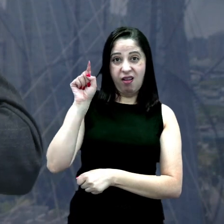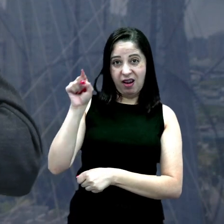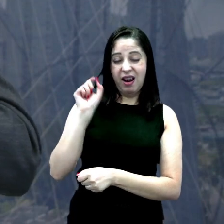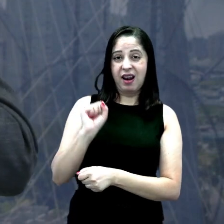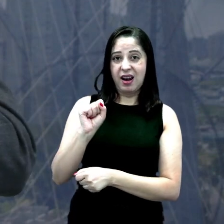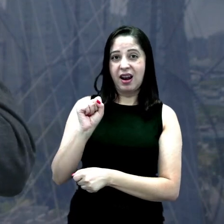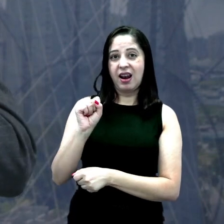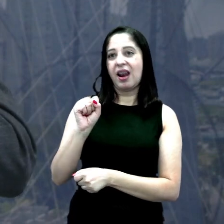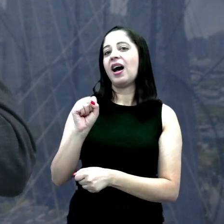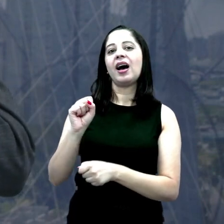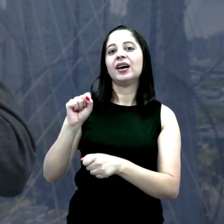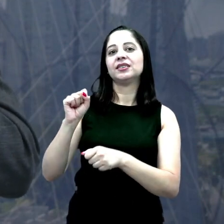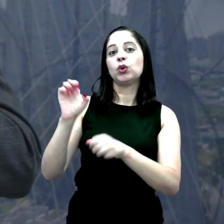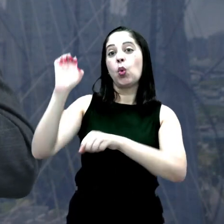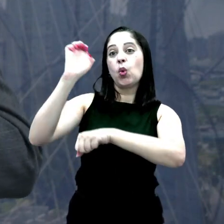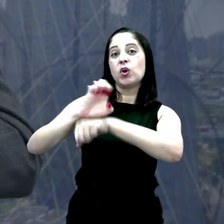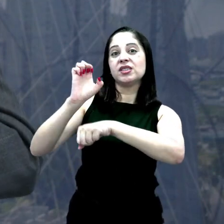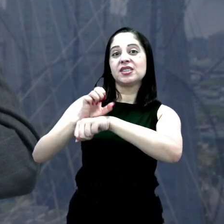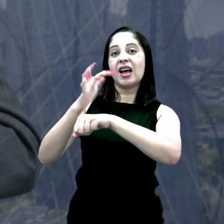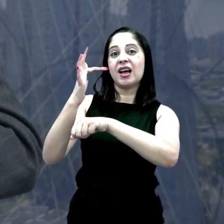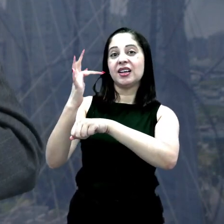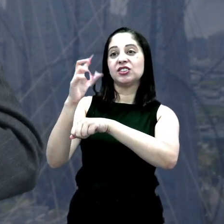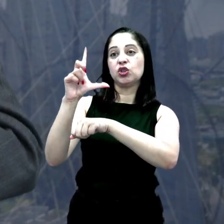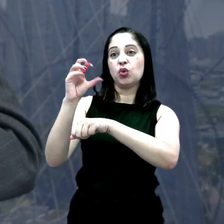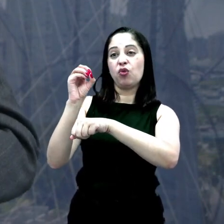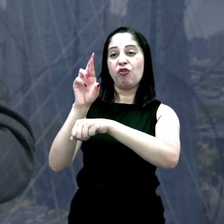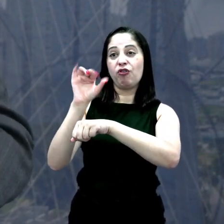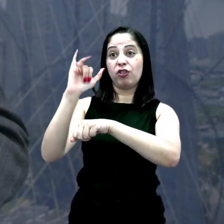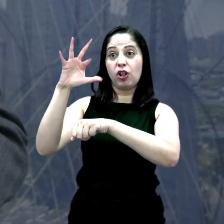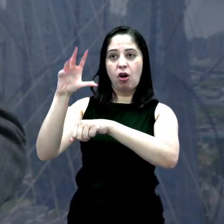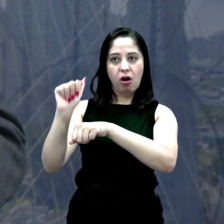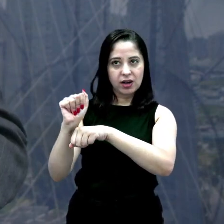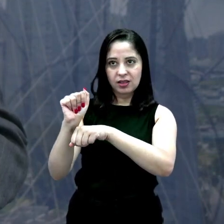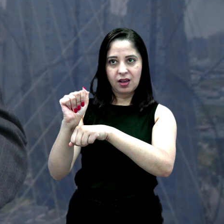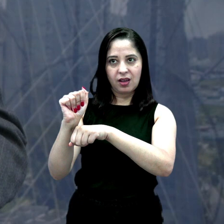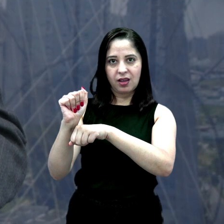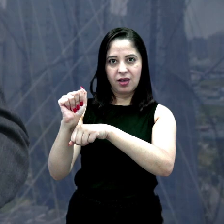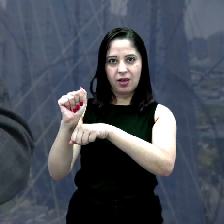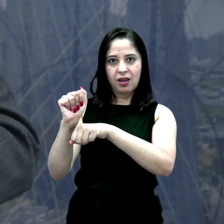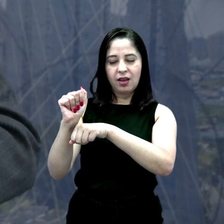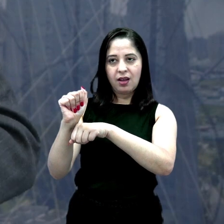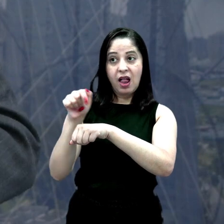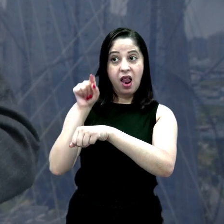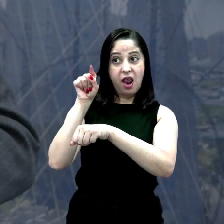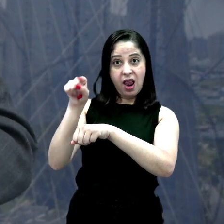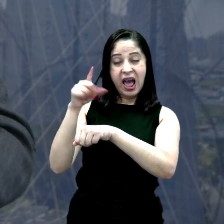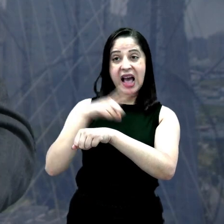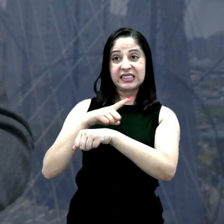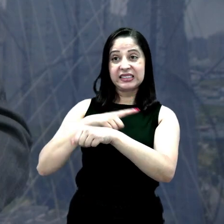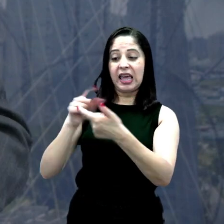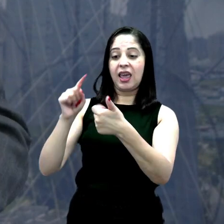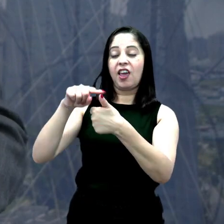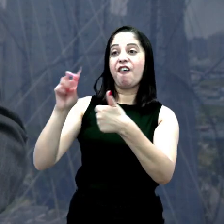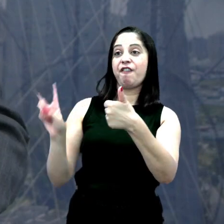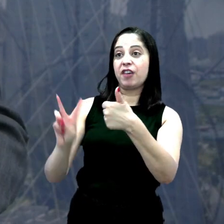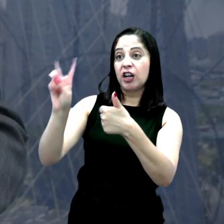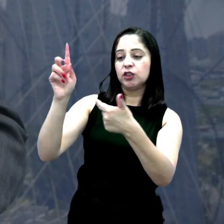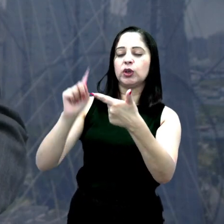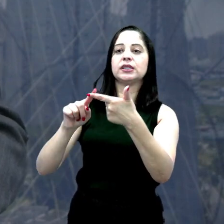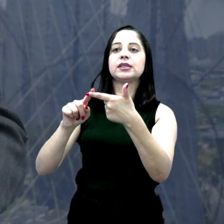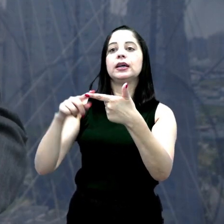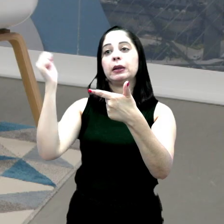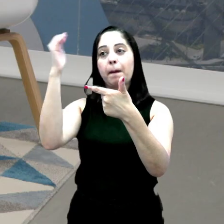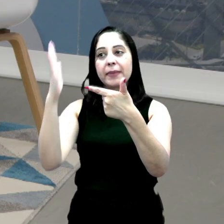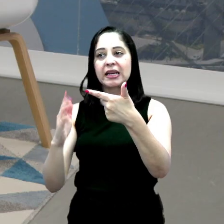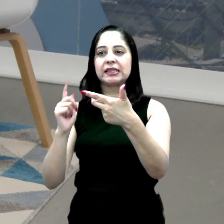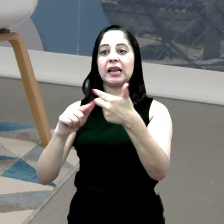vê que a Flórida, sem imigrante, não é a Flórida. Você acha mais brasileiro, venezuelano, latino de uma